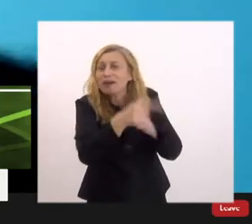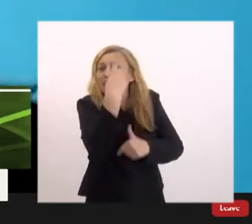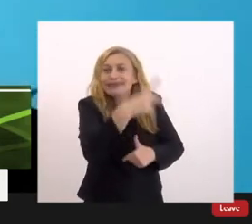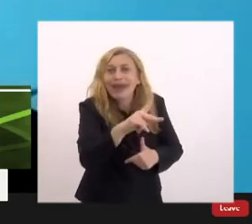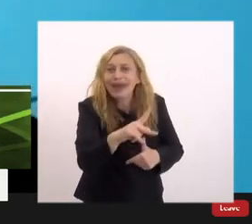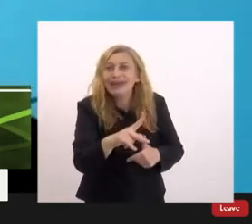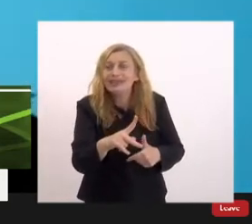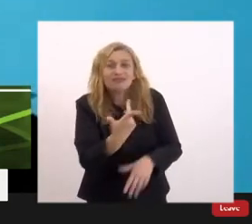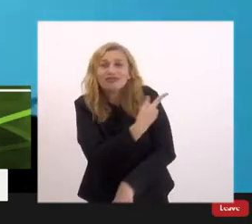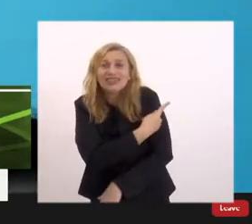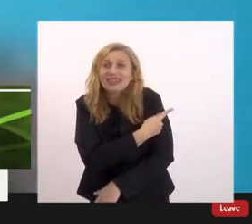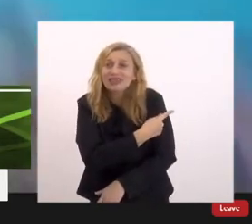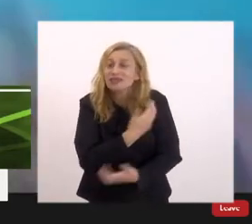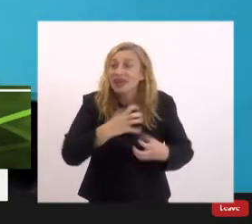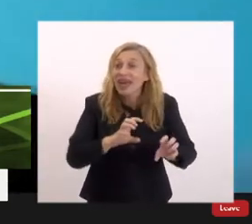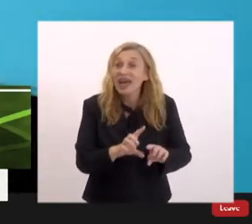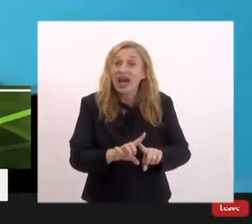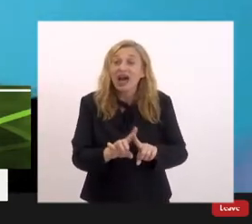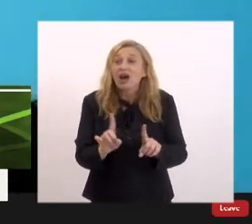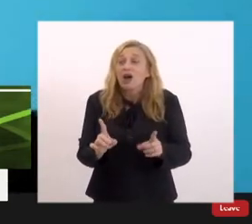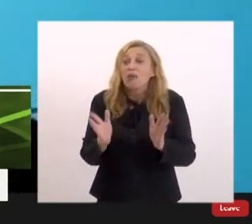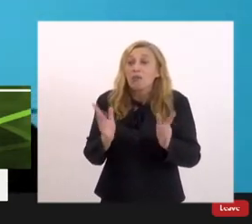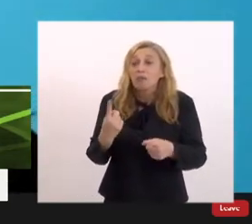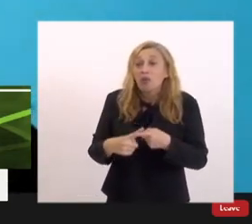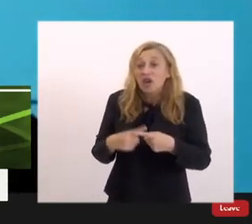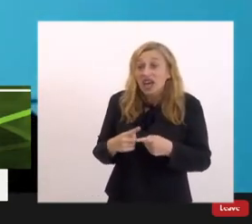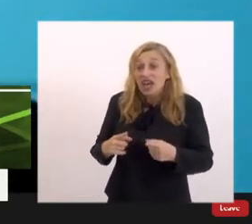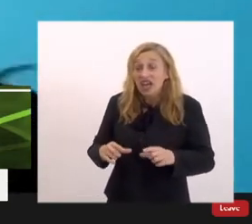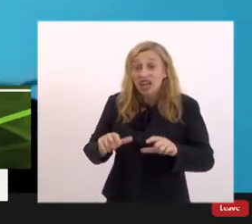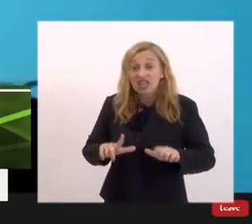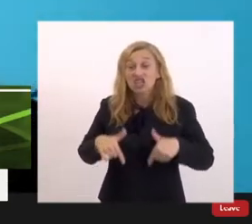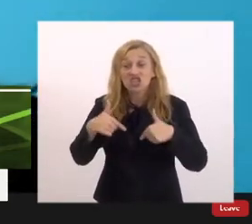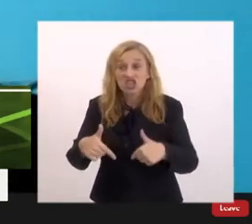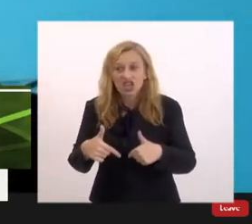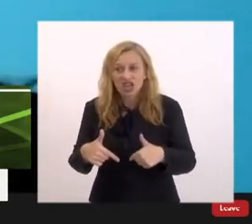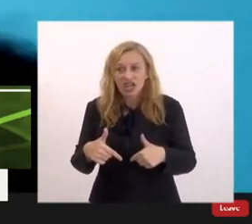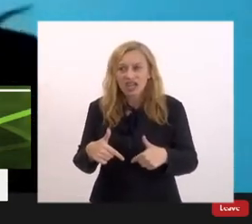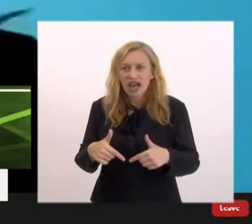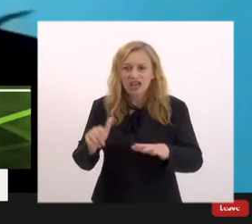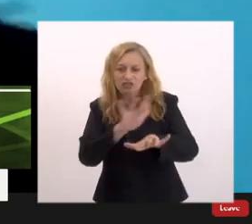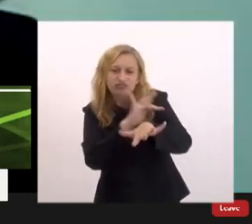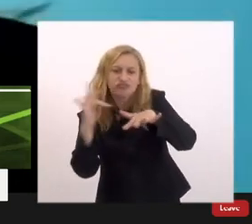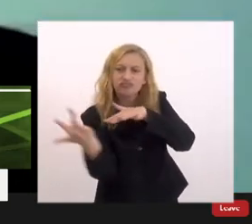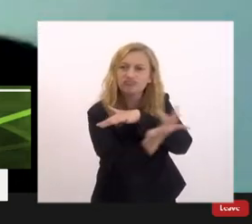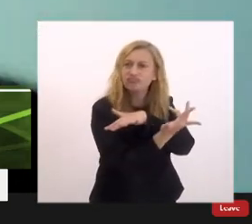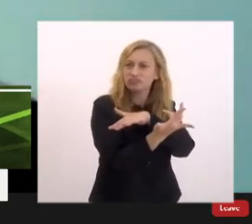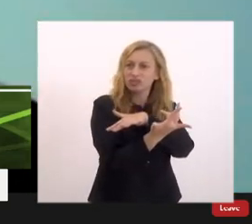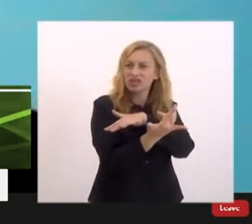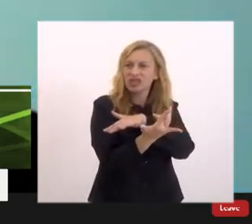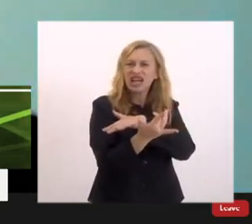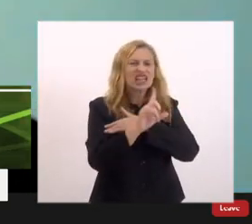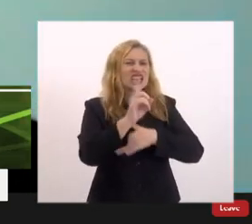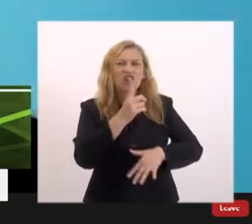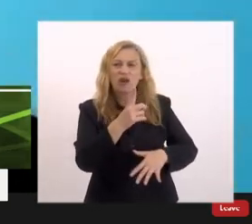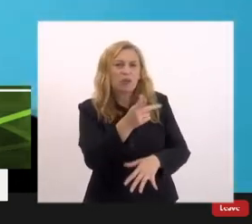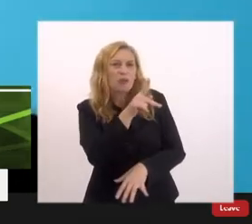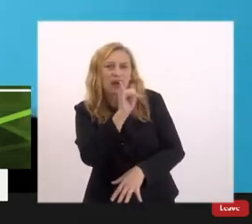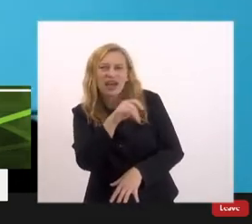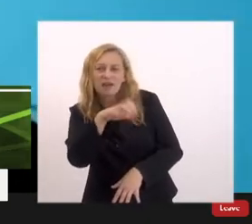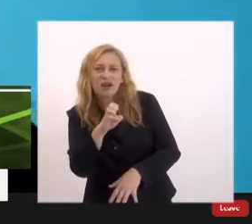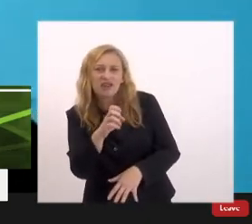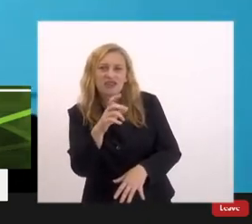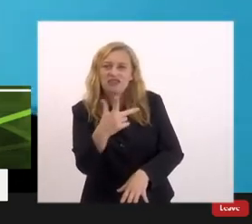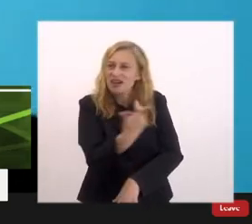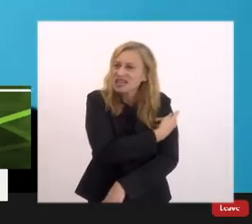vai vacinar com a filha dele. Agora, por que que ele chega numa rede social e fala que não é para os pais vacinarem,